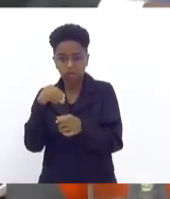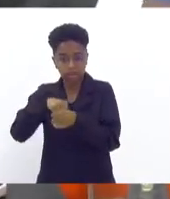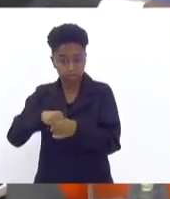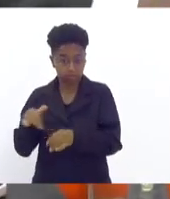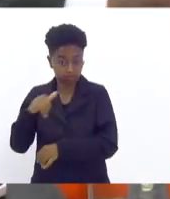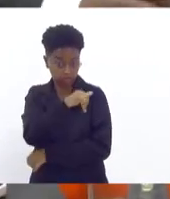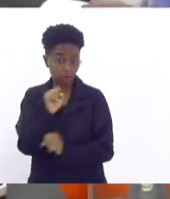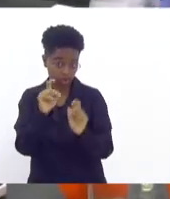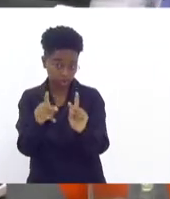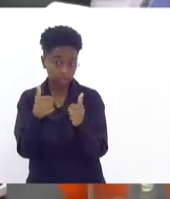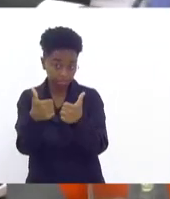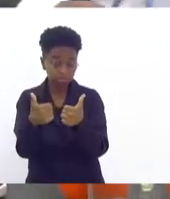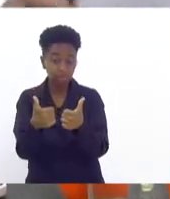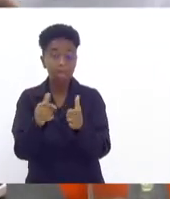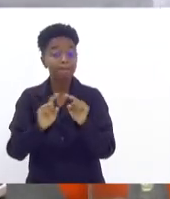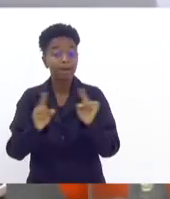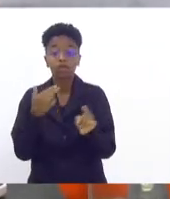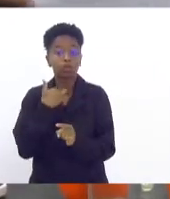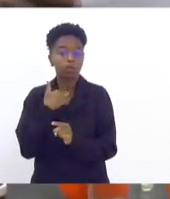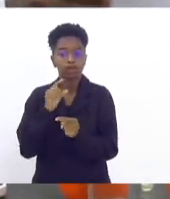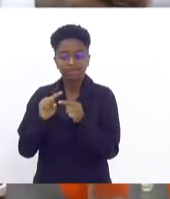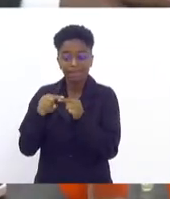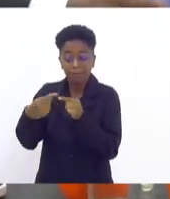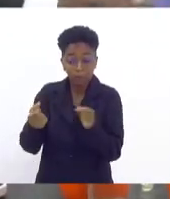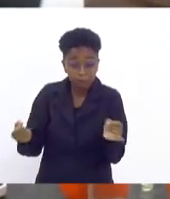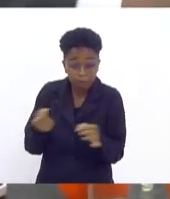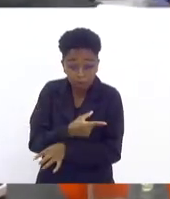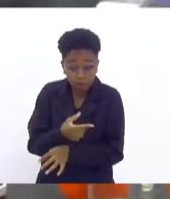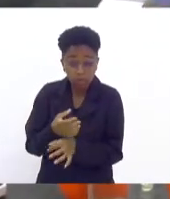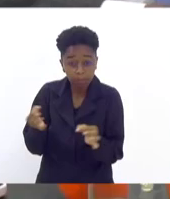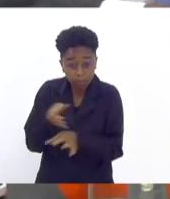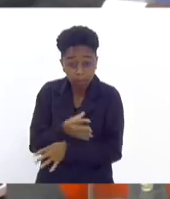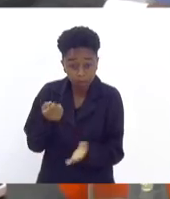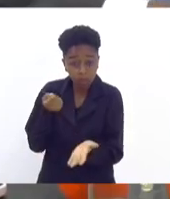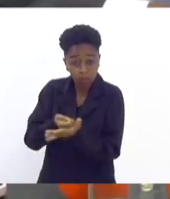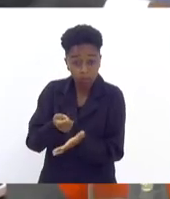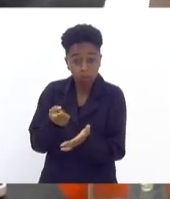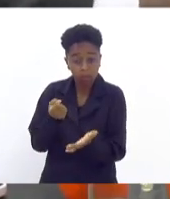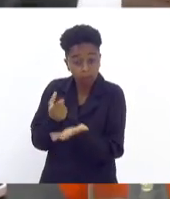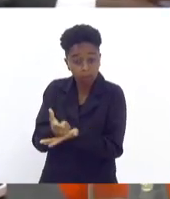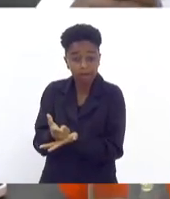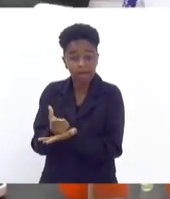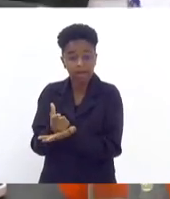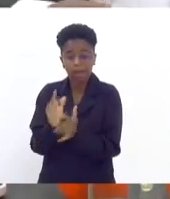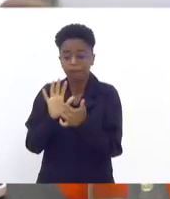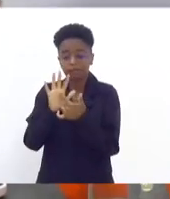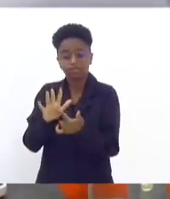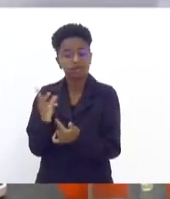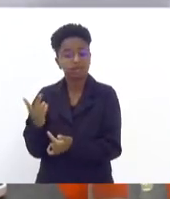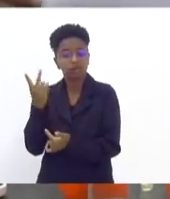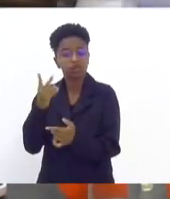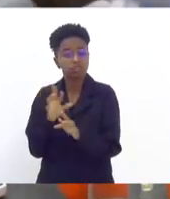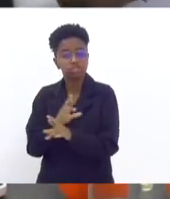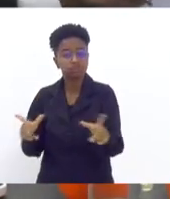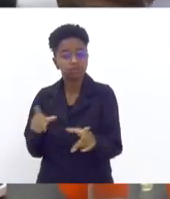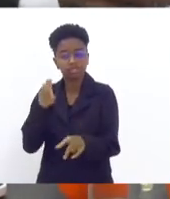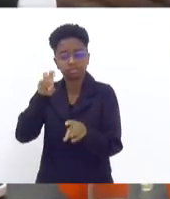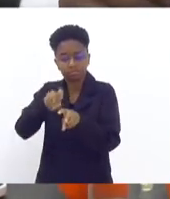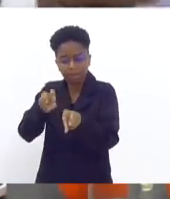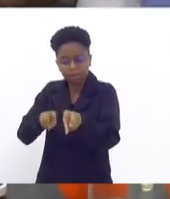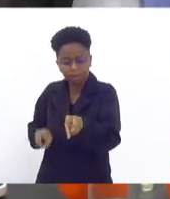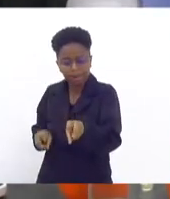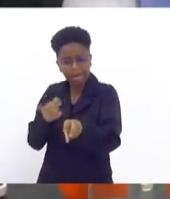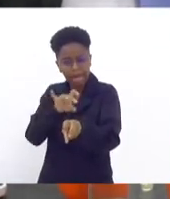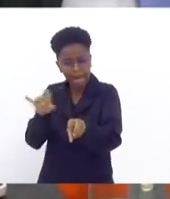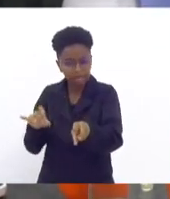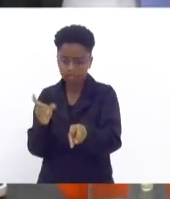aeronave, é legítimo. Só não pode fazer, depois de adquirido o bilhete, impor preço diferenciado para cada assento. Então, é